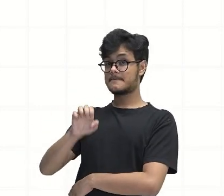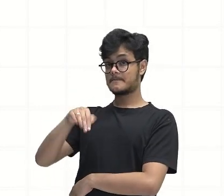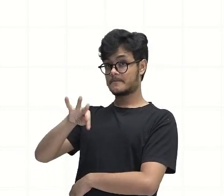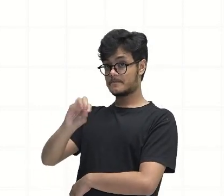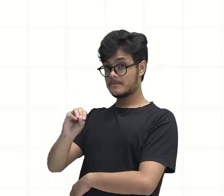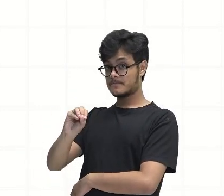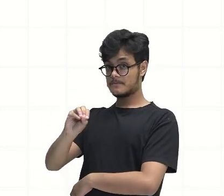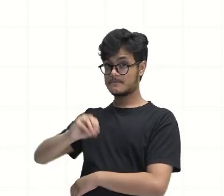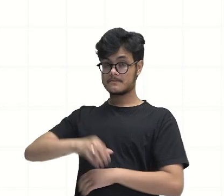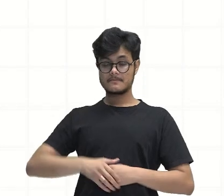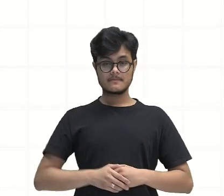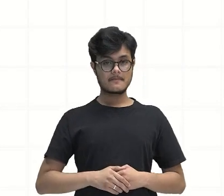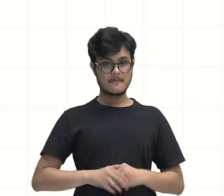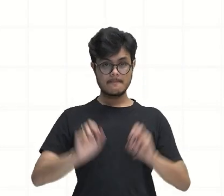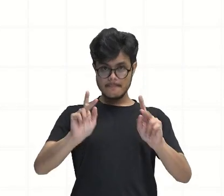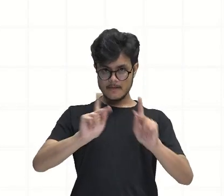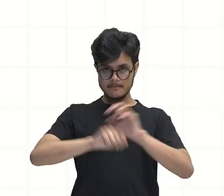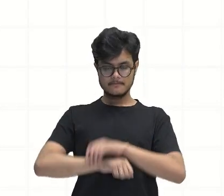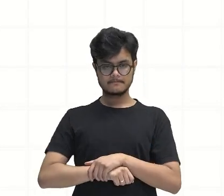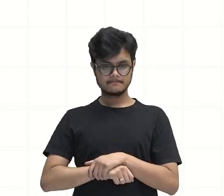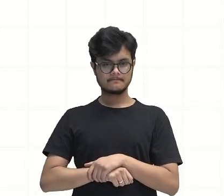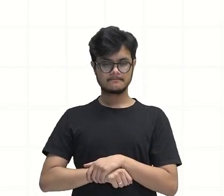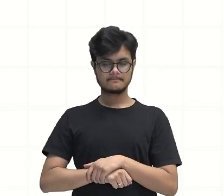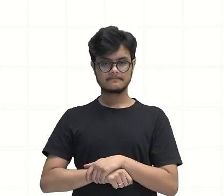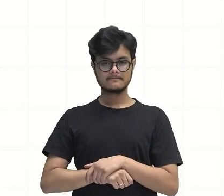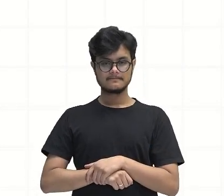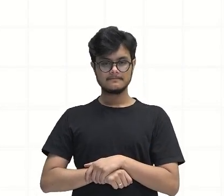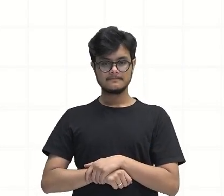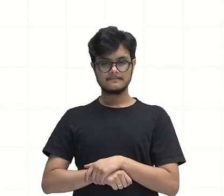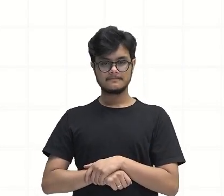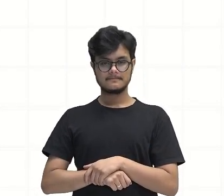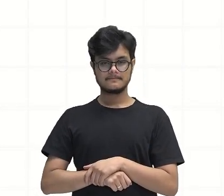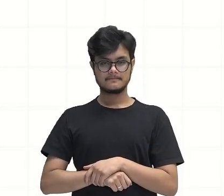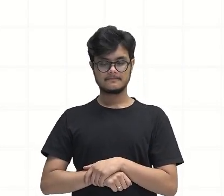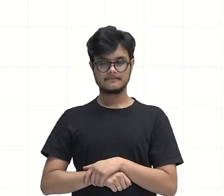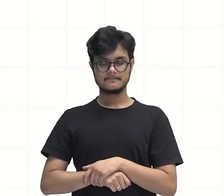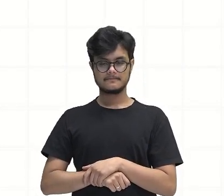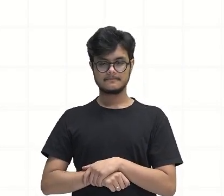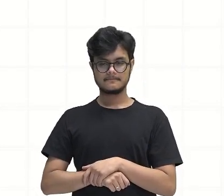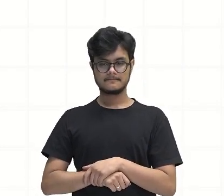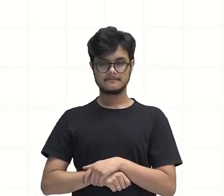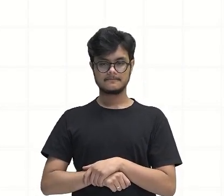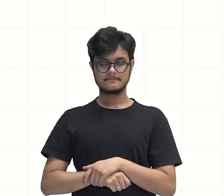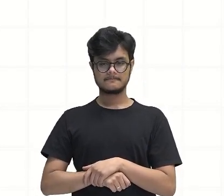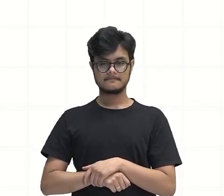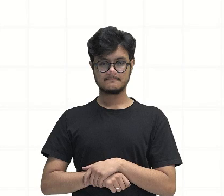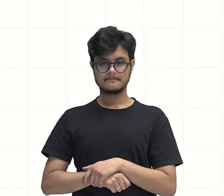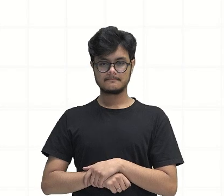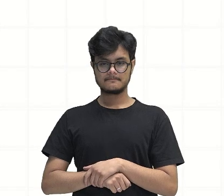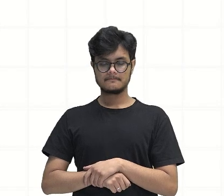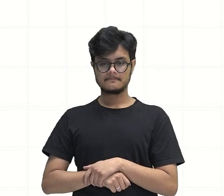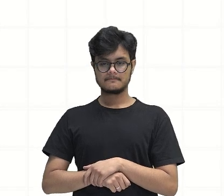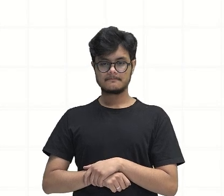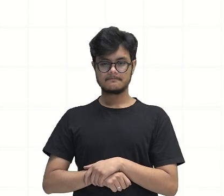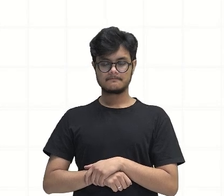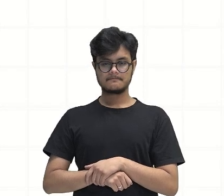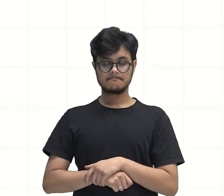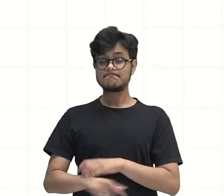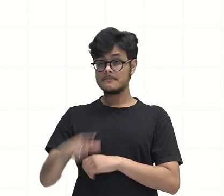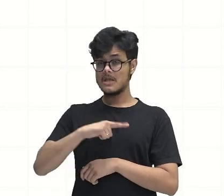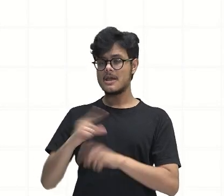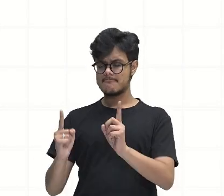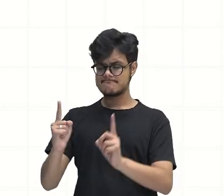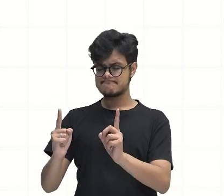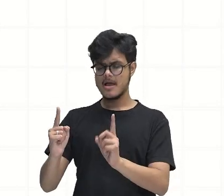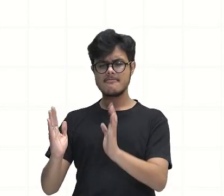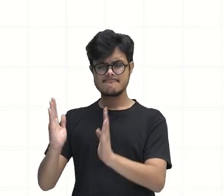de uma reta, tá bom? Então, a parte de uma reta. Tudo bem? Nós temos aqui, ó, um segmento de reta